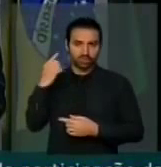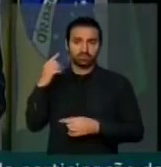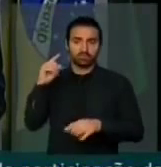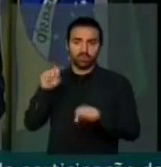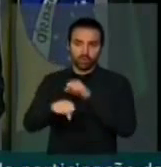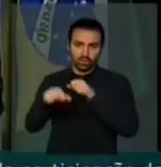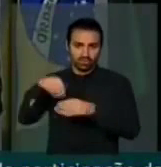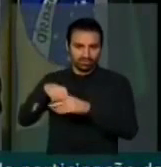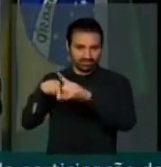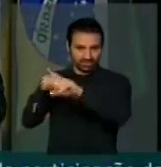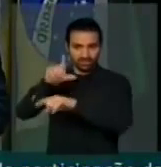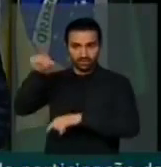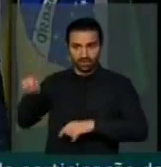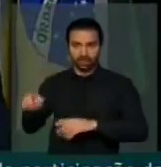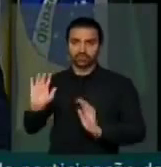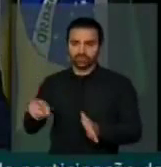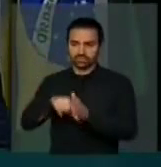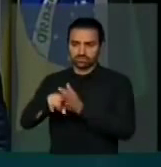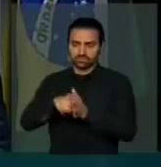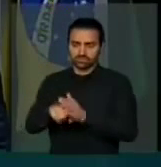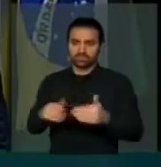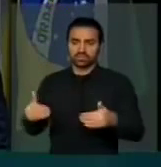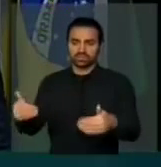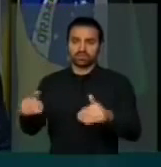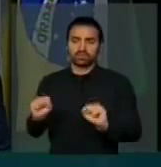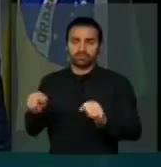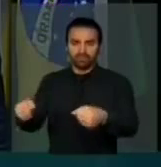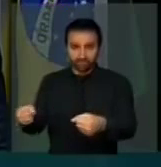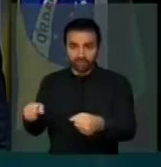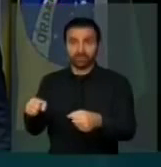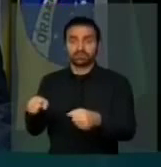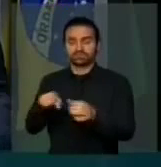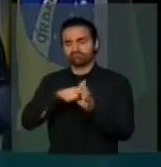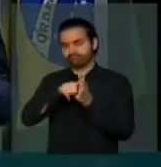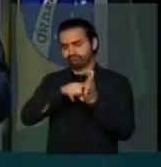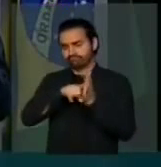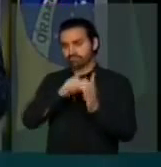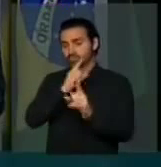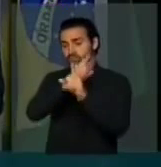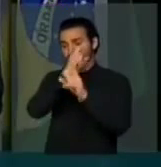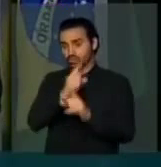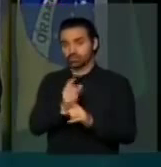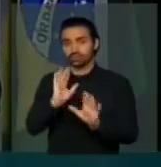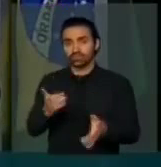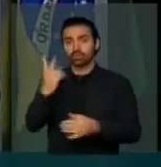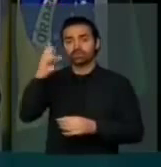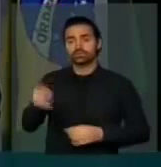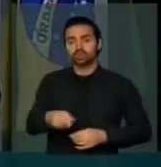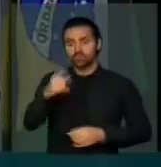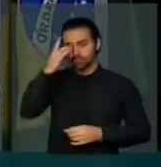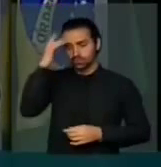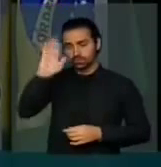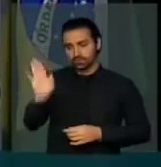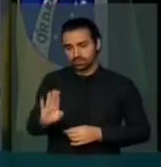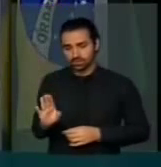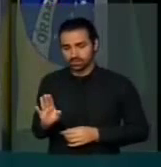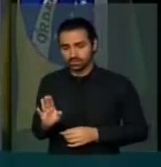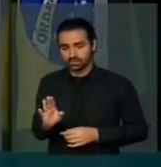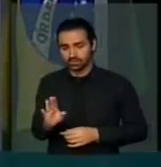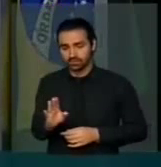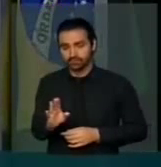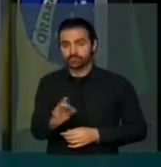Itália, segundo dados oficiais do Ministério da Defesa e estatísticas mundiais, atesta que mais de 2 mil brasileiros, divididos entre civis e